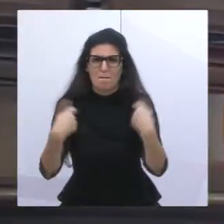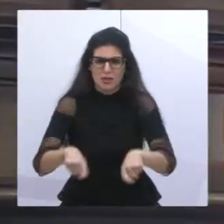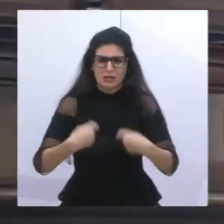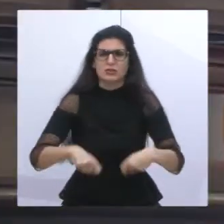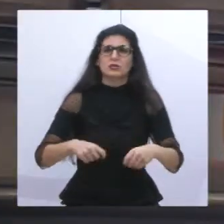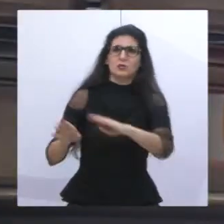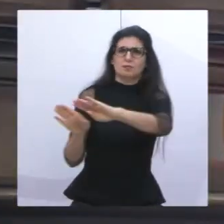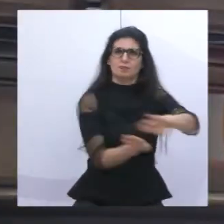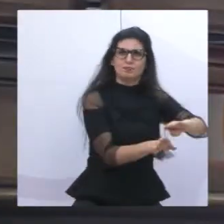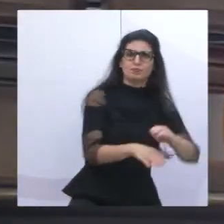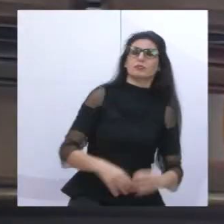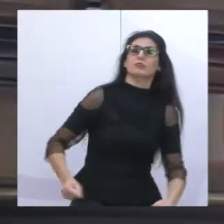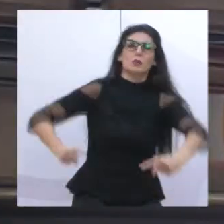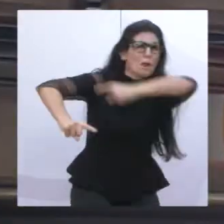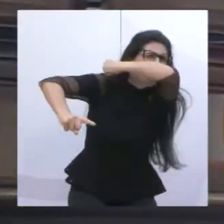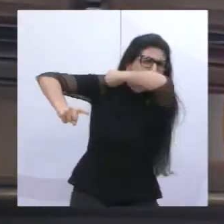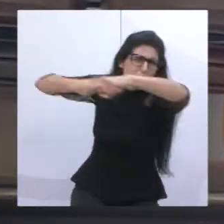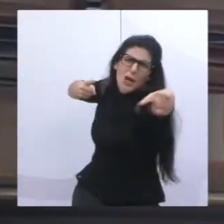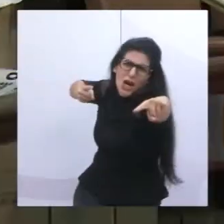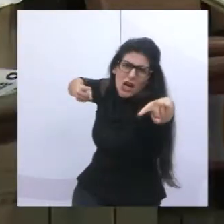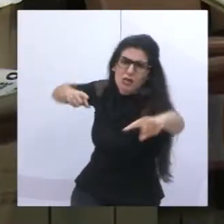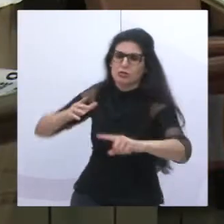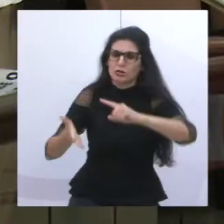O veto continua em discussão.